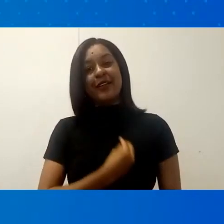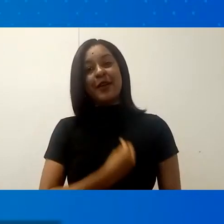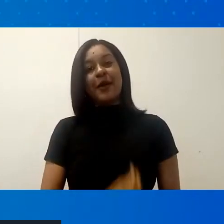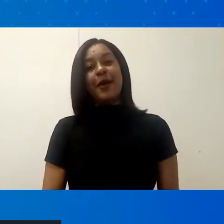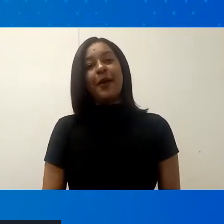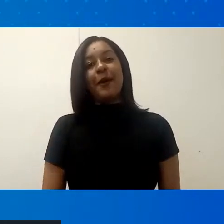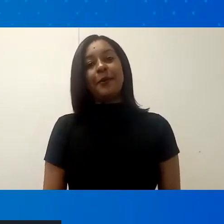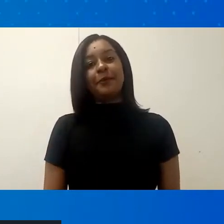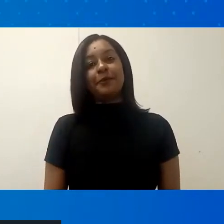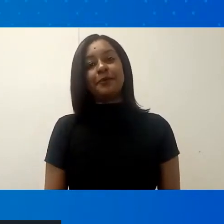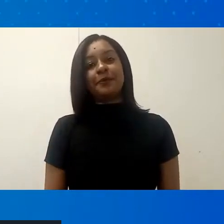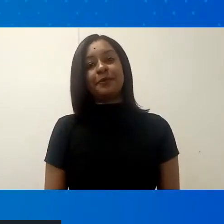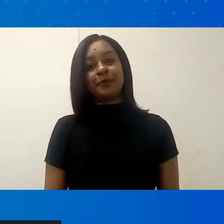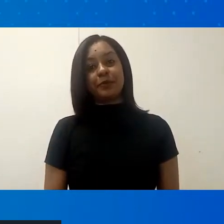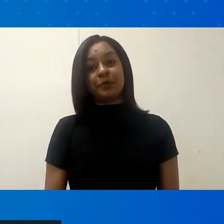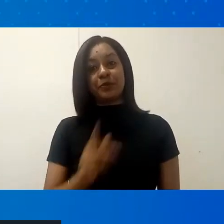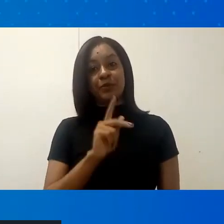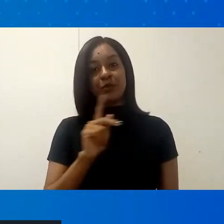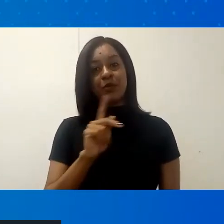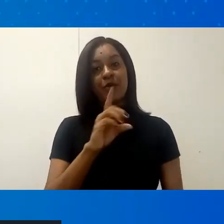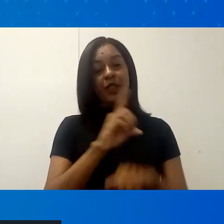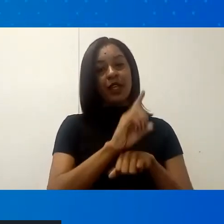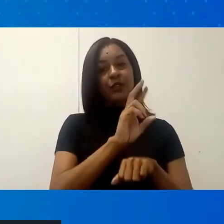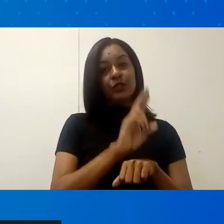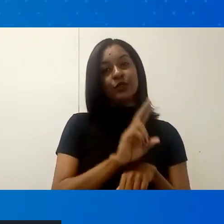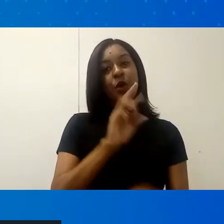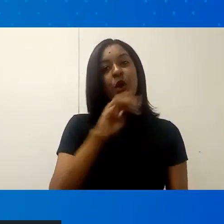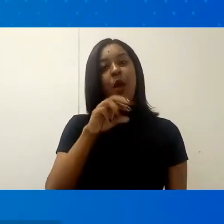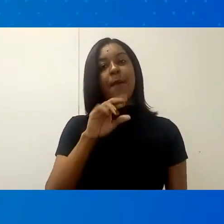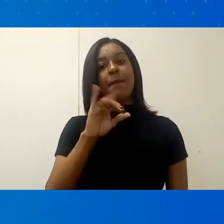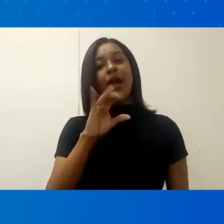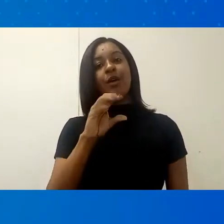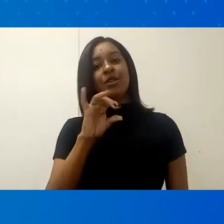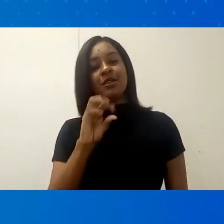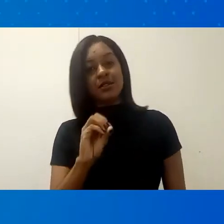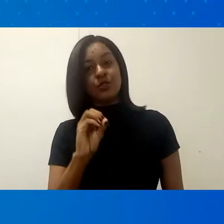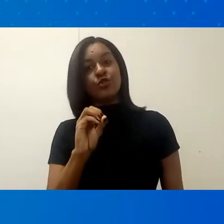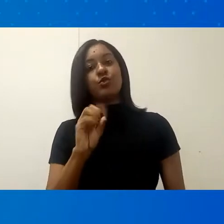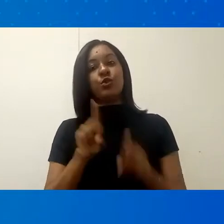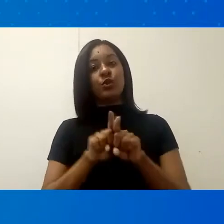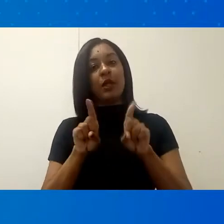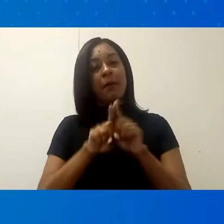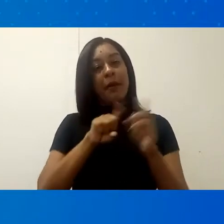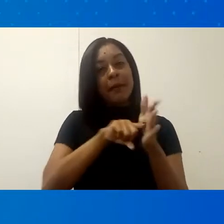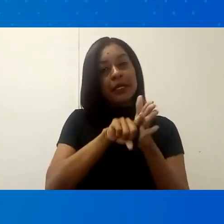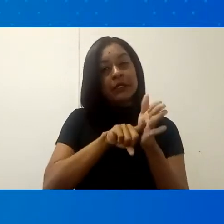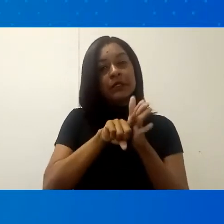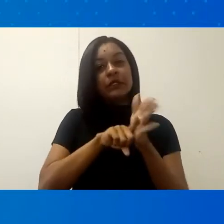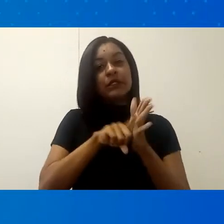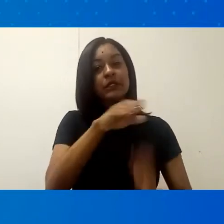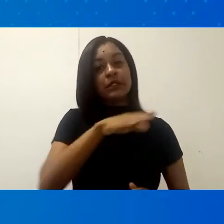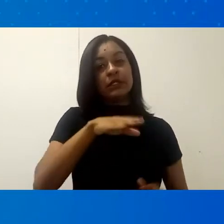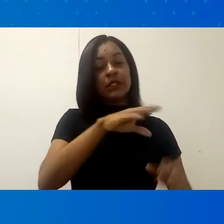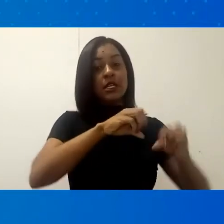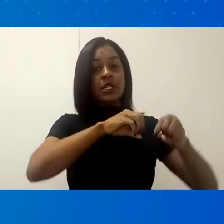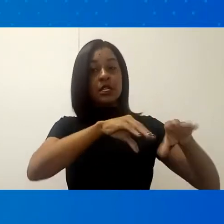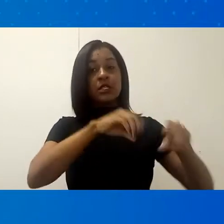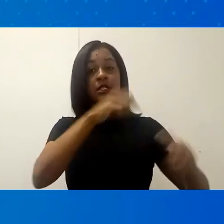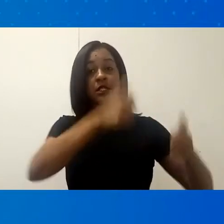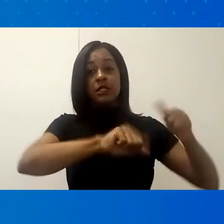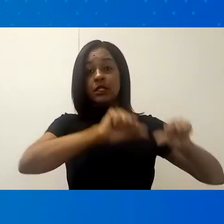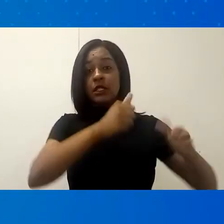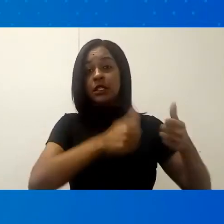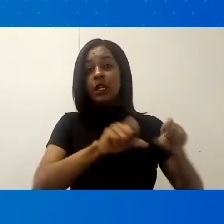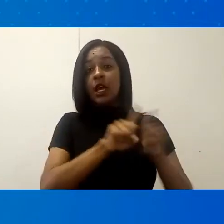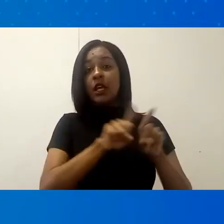o professor Doutor Maurício dos Santos Matos é pesquisador da área de ensino de química com livre docência pela